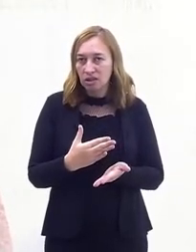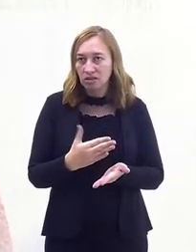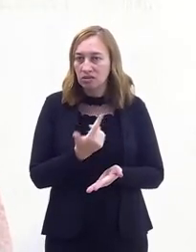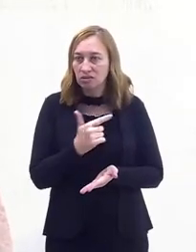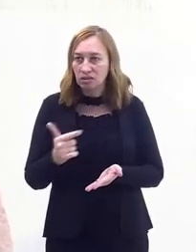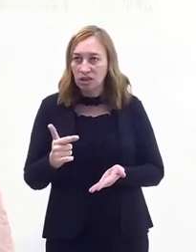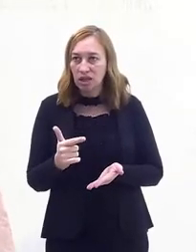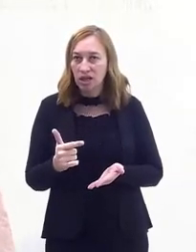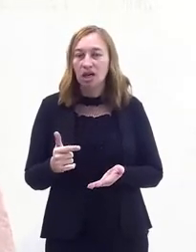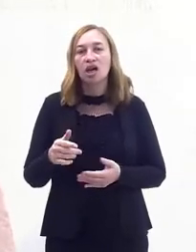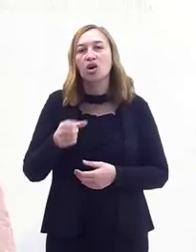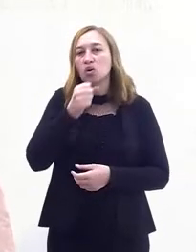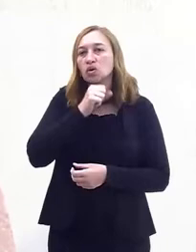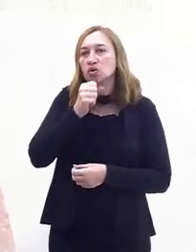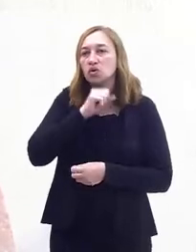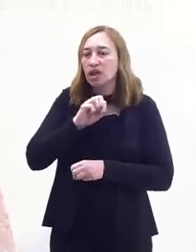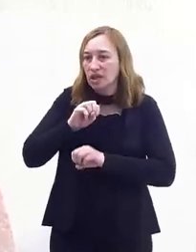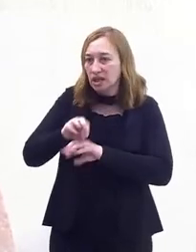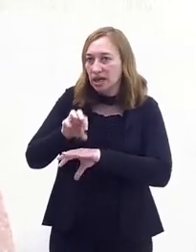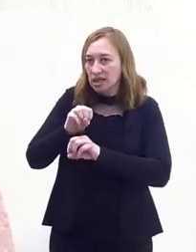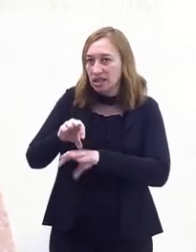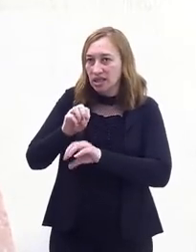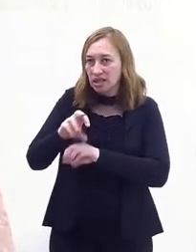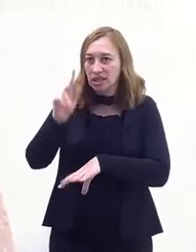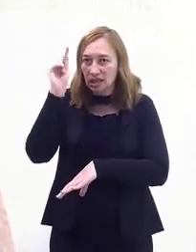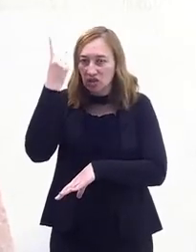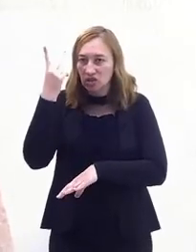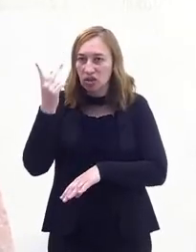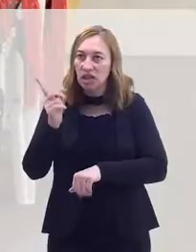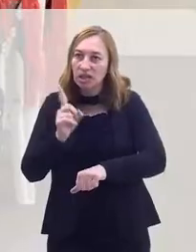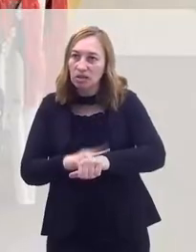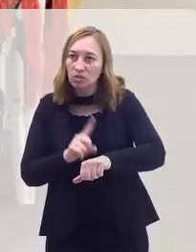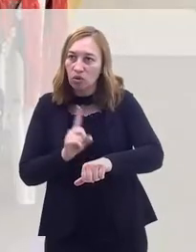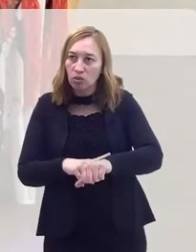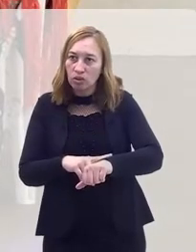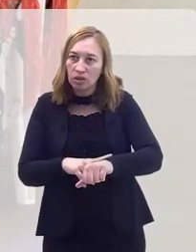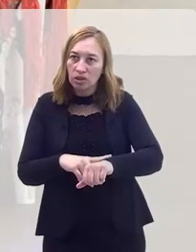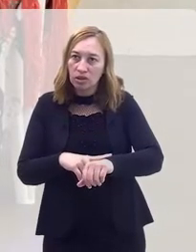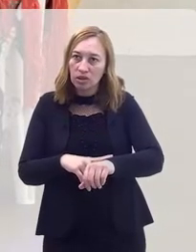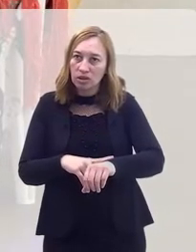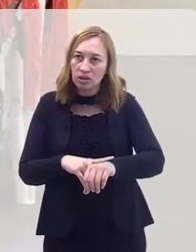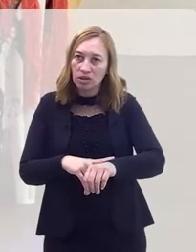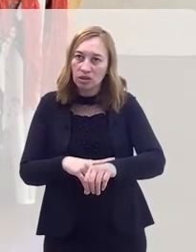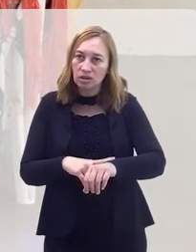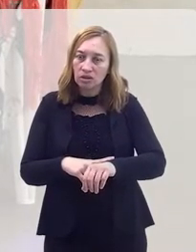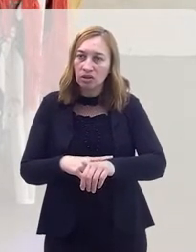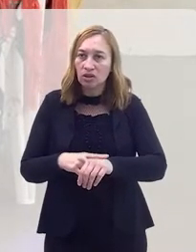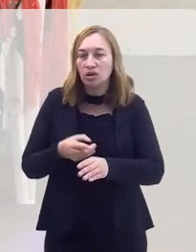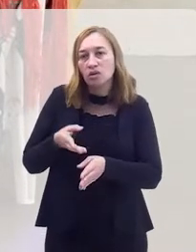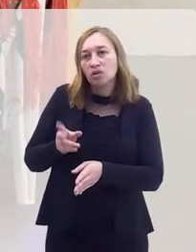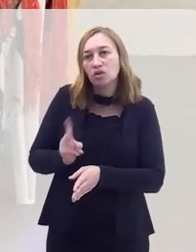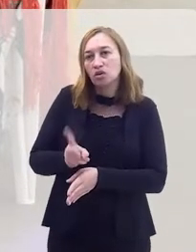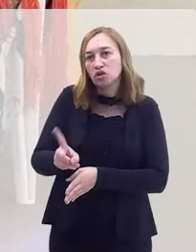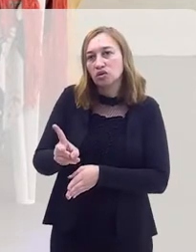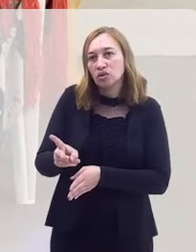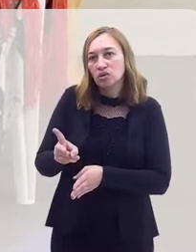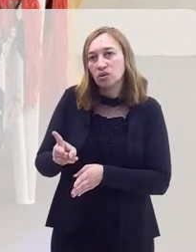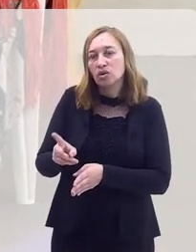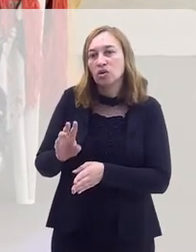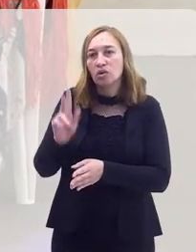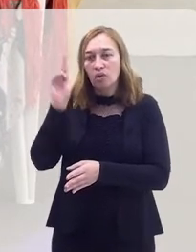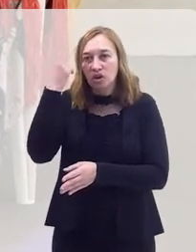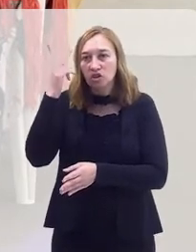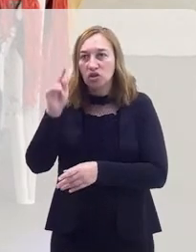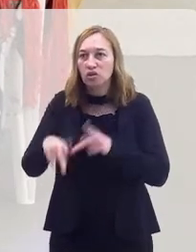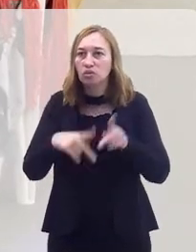os mais velhos que passam o ensinamento e a história do cigano. Sim. Então seria nessa hora que eles estariam passando a história do povo?